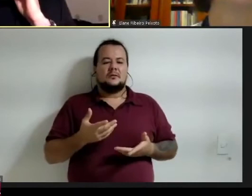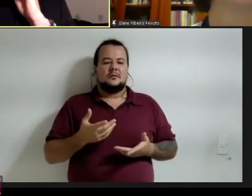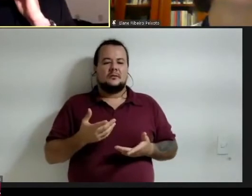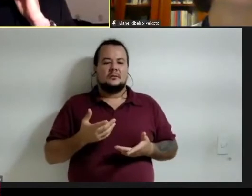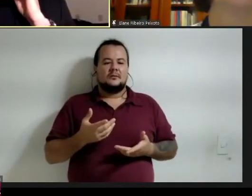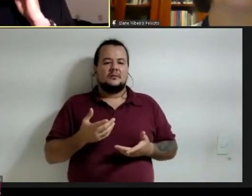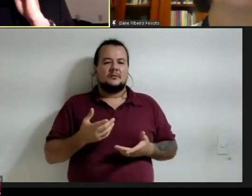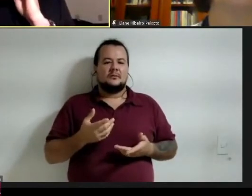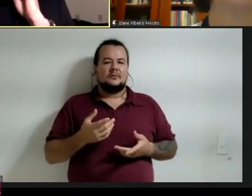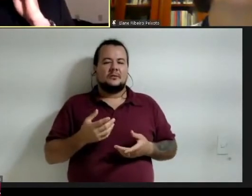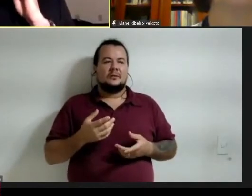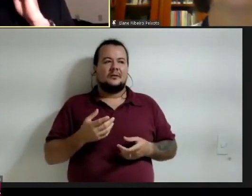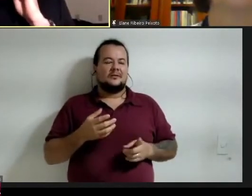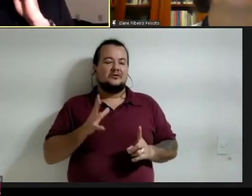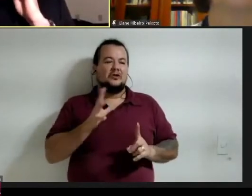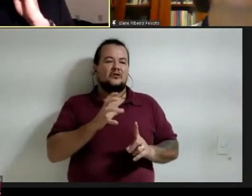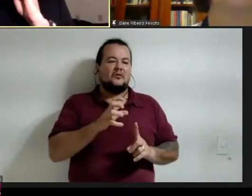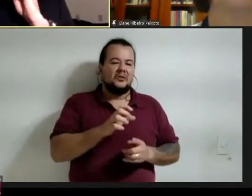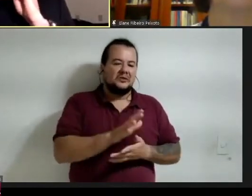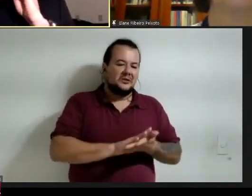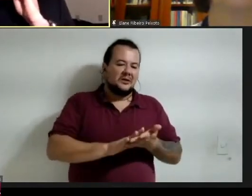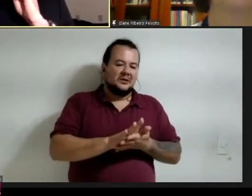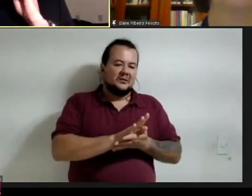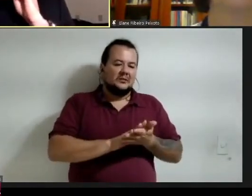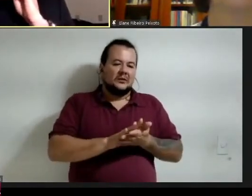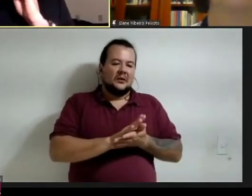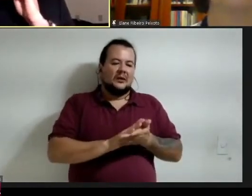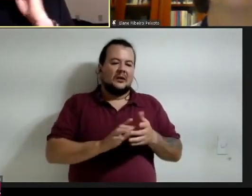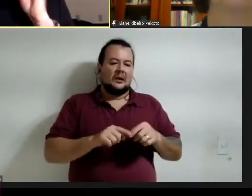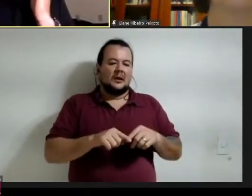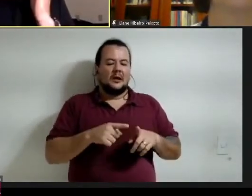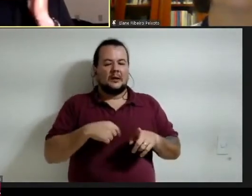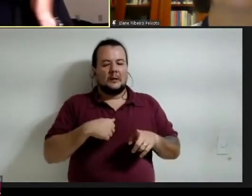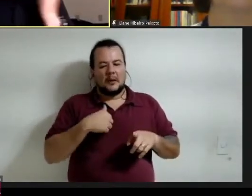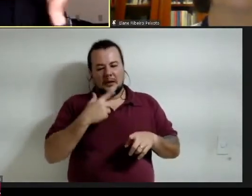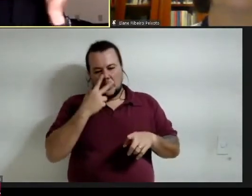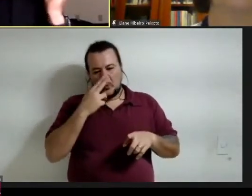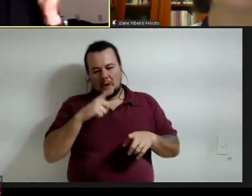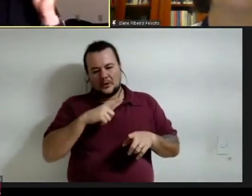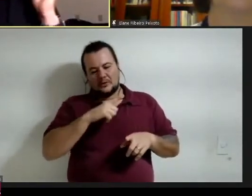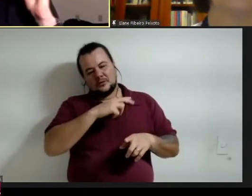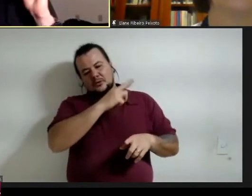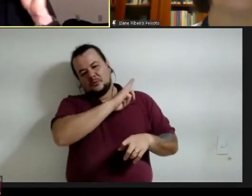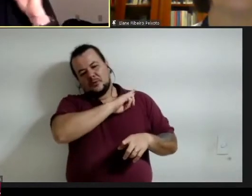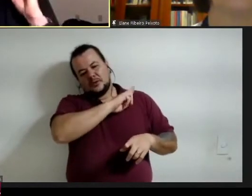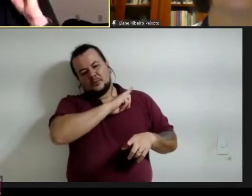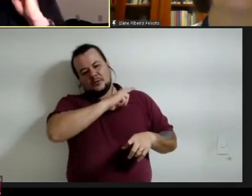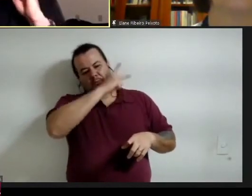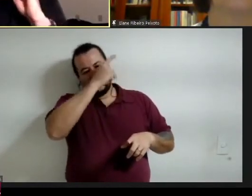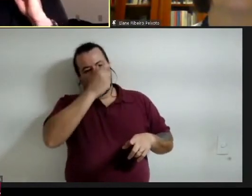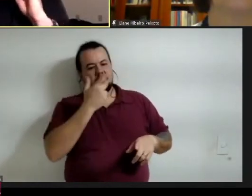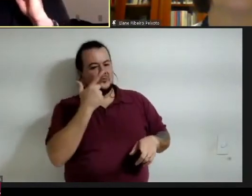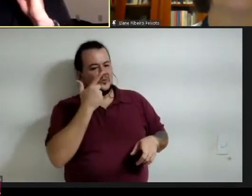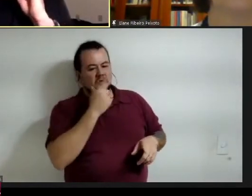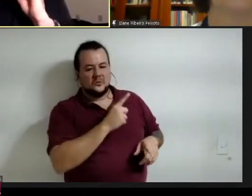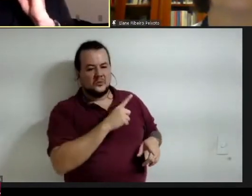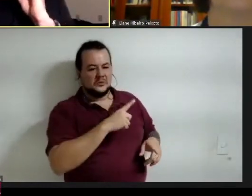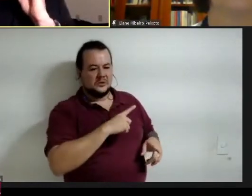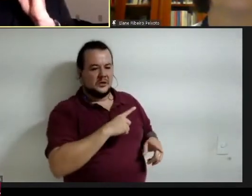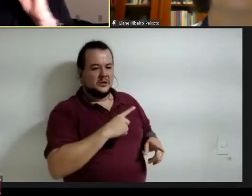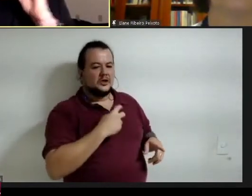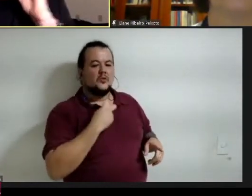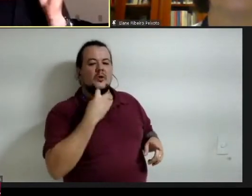Pregando nada, mas eu acho que a gente tem uma responsabilidade para aqueles que não conseguem ter a voz que a gente